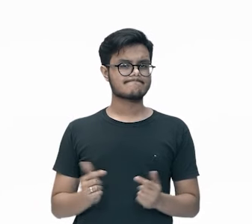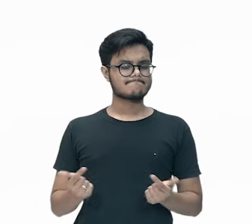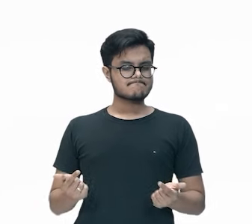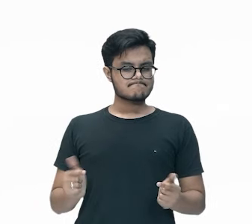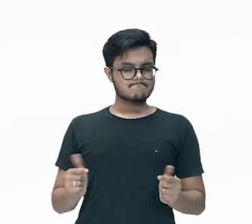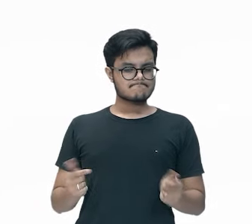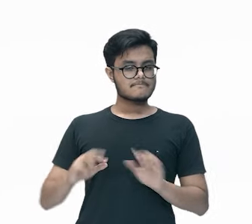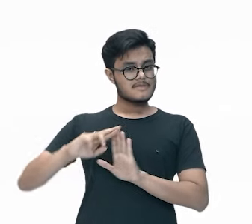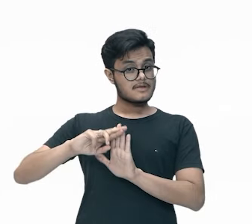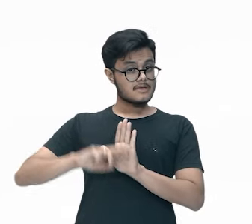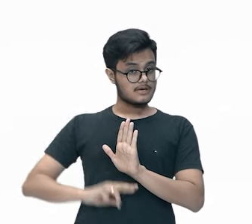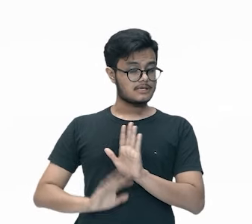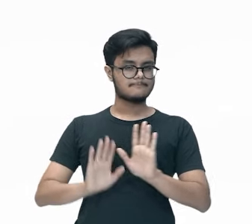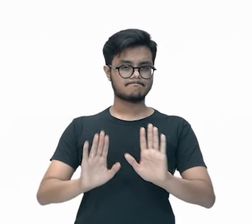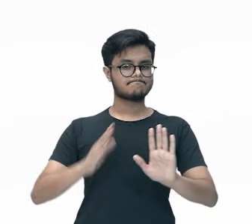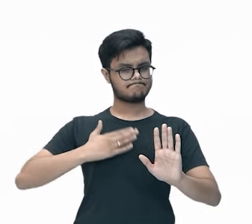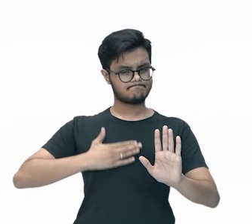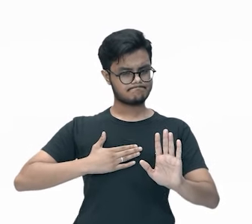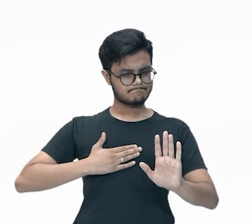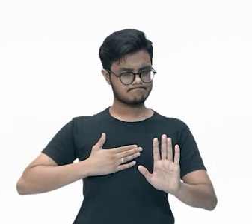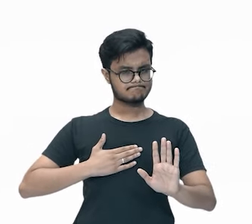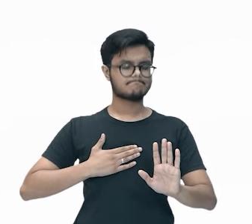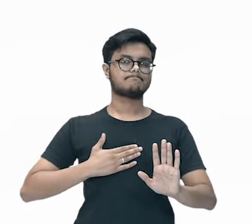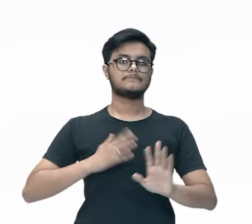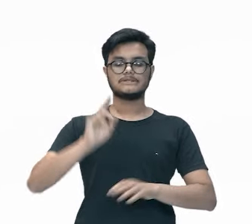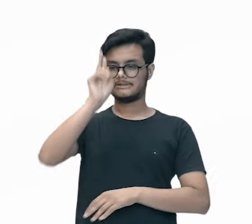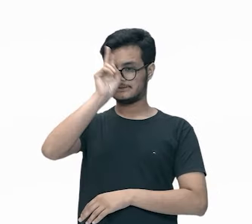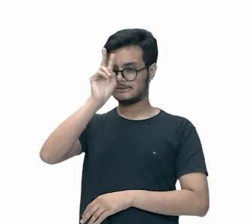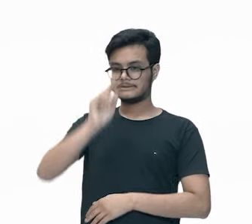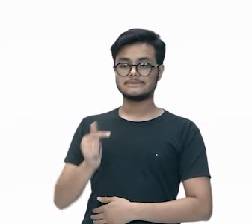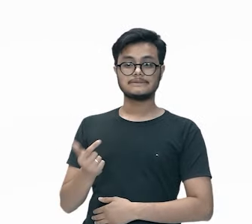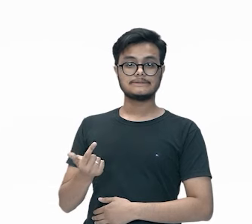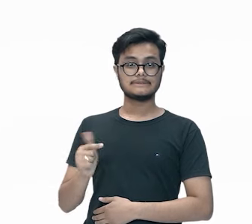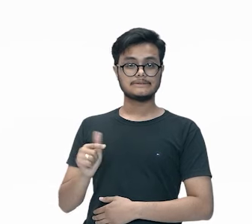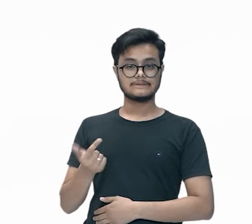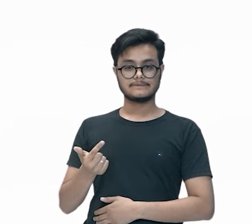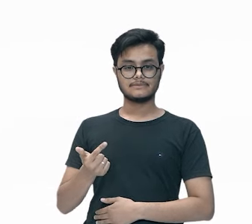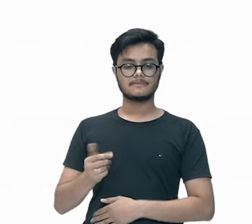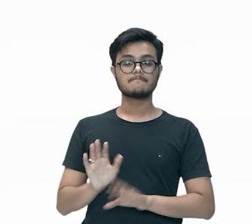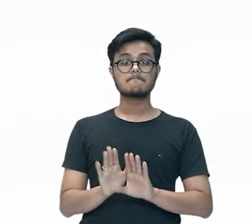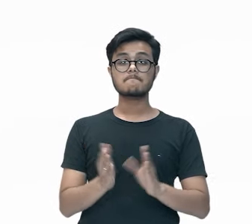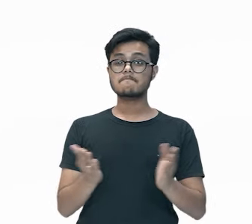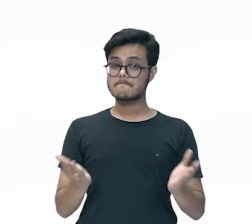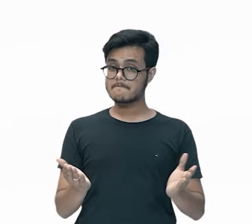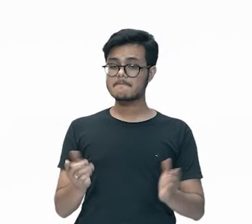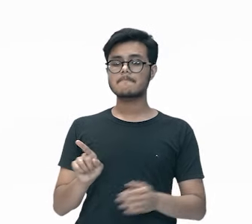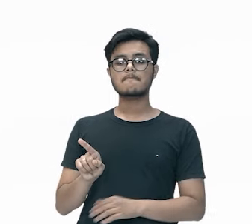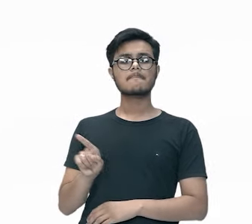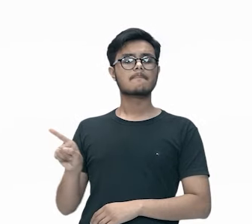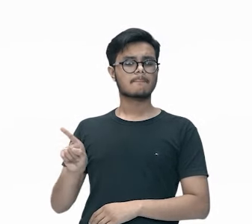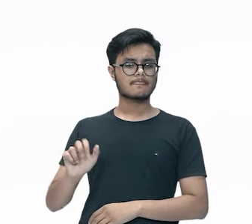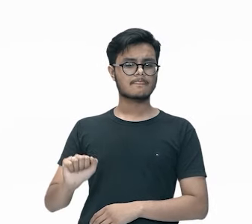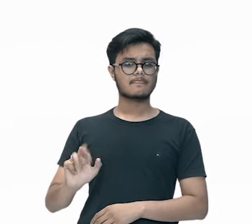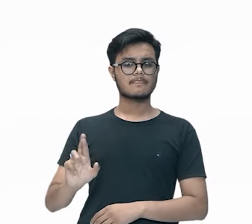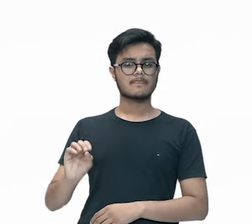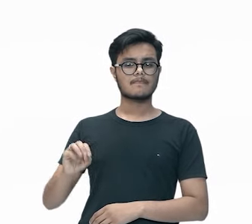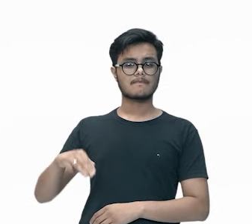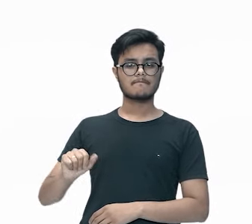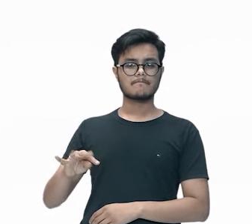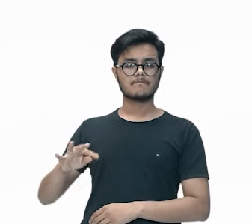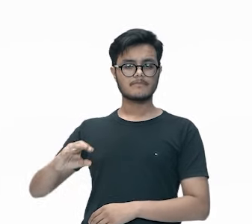da IUPAC, tá? Lembrando que o benzeno, aí como você está vendo, é um composto aromático, possui 6